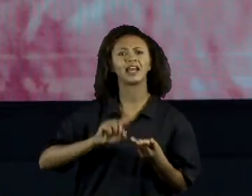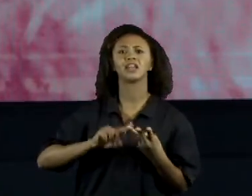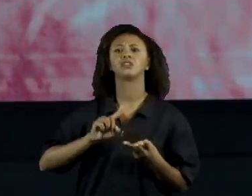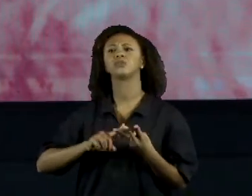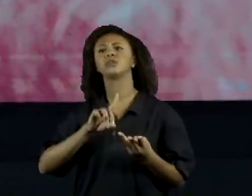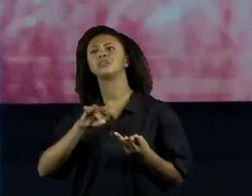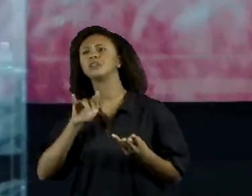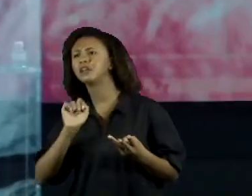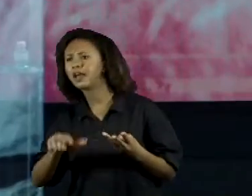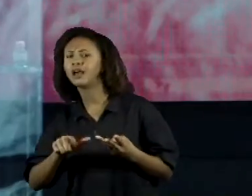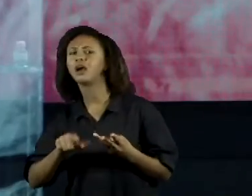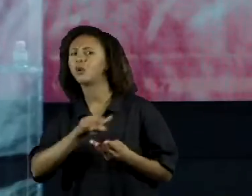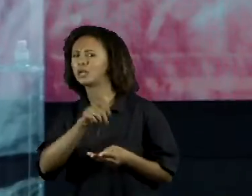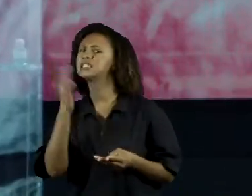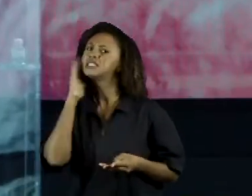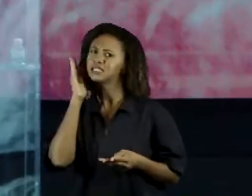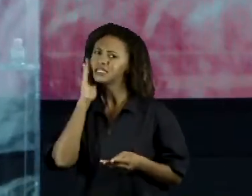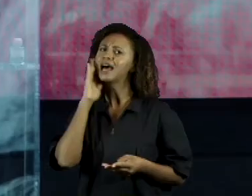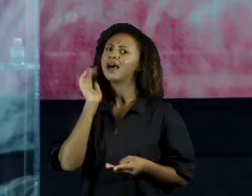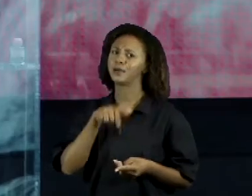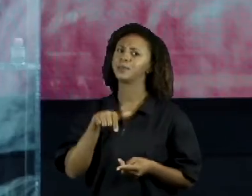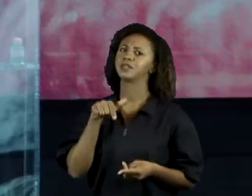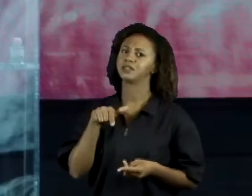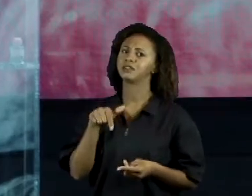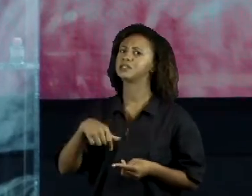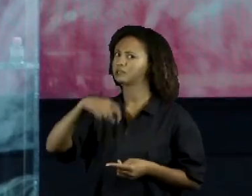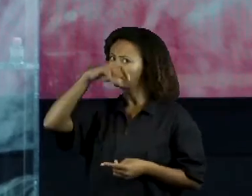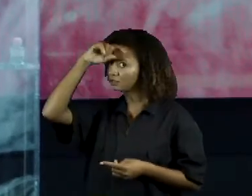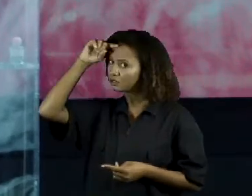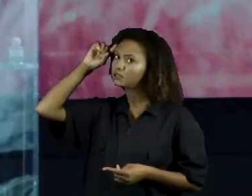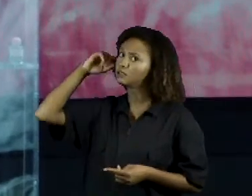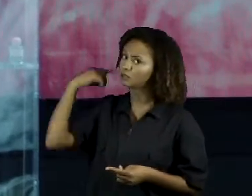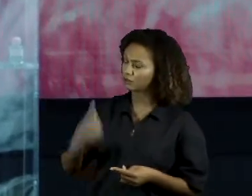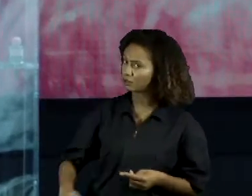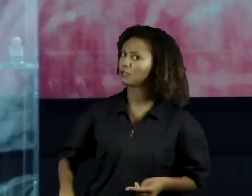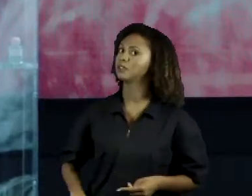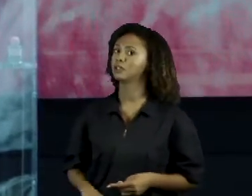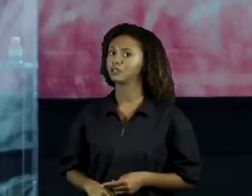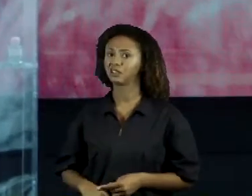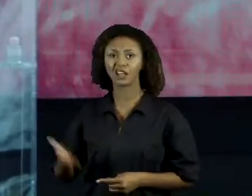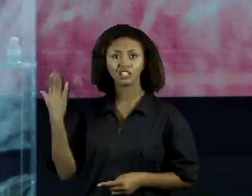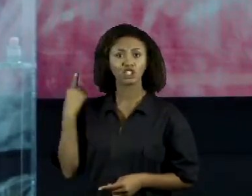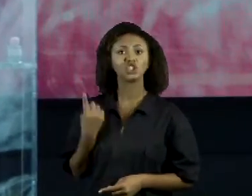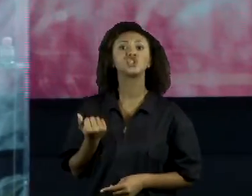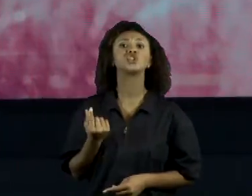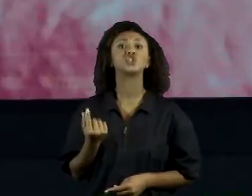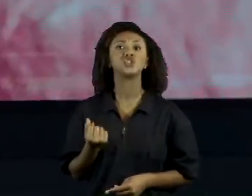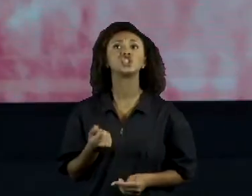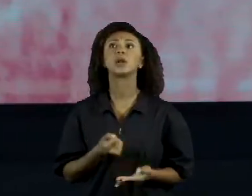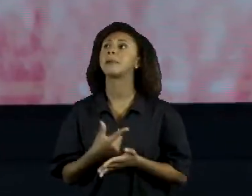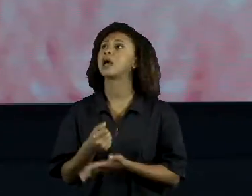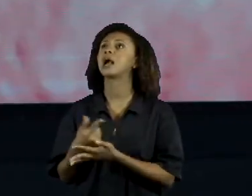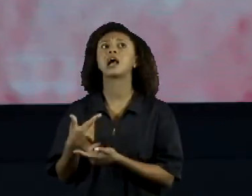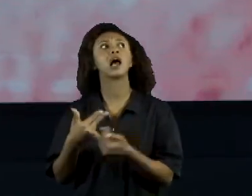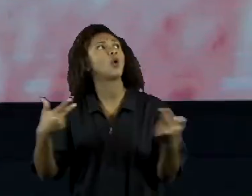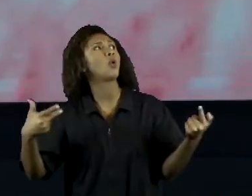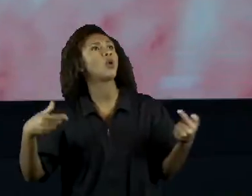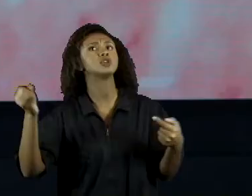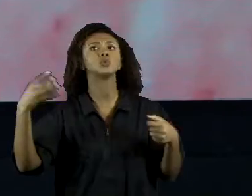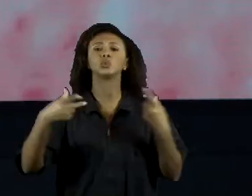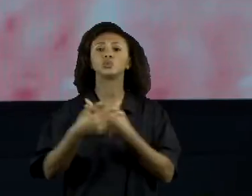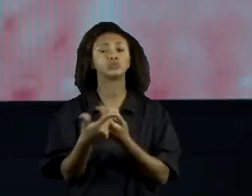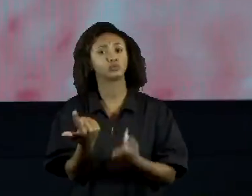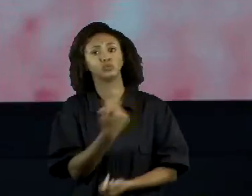desde o começo, sabe como, os perrengues que nós passamos. Não tinha dinheiro nem para pagar as contas, irmãos.